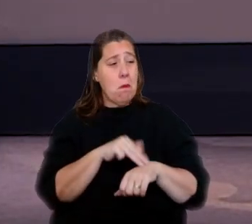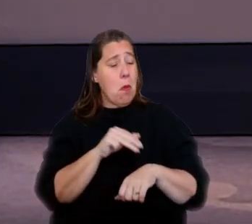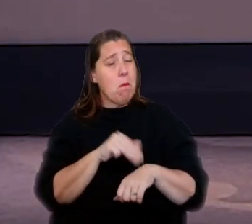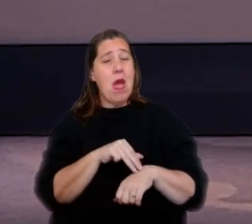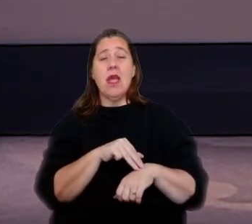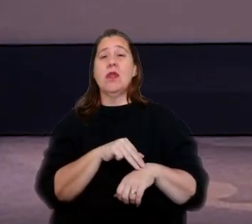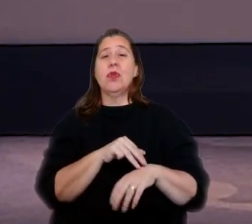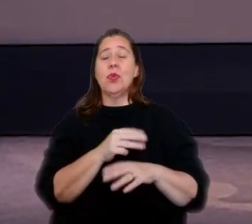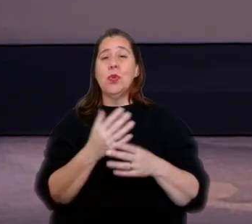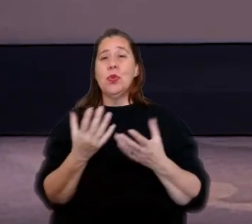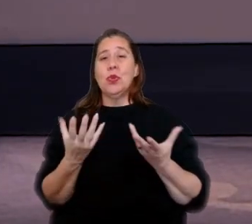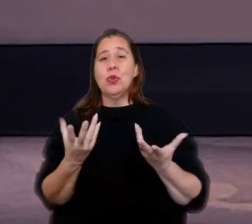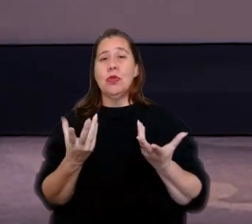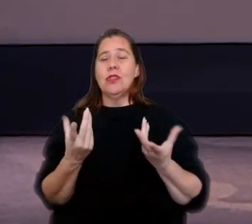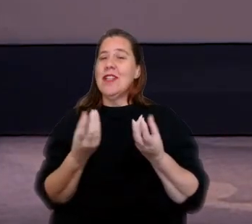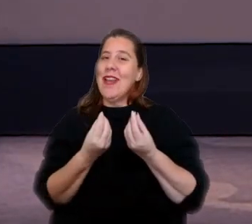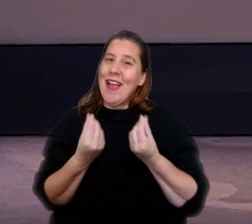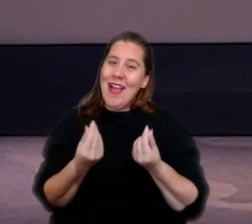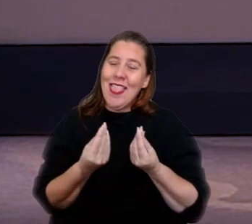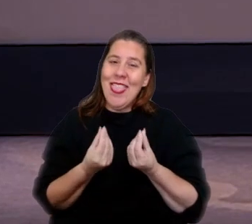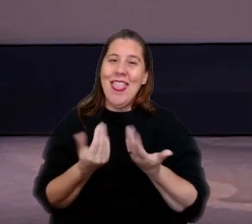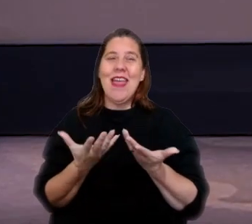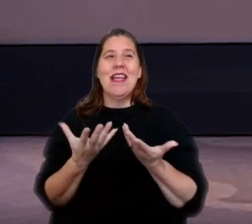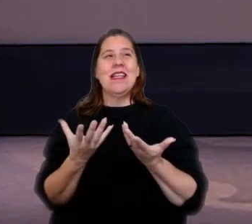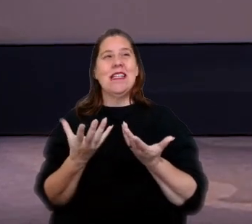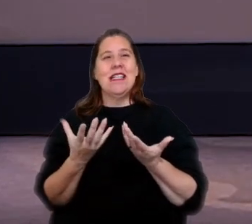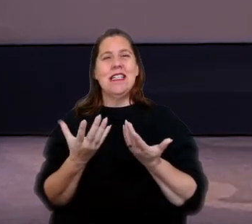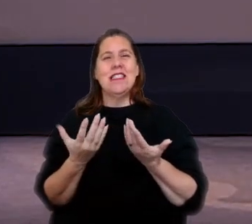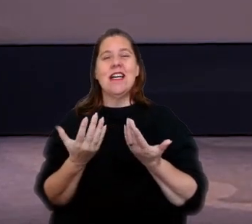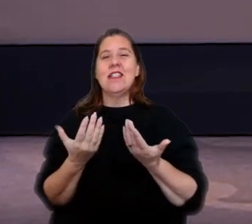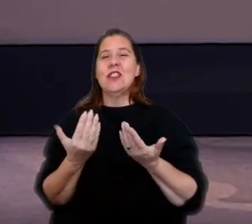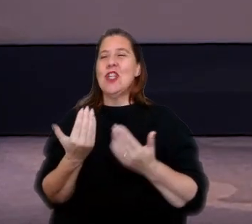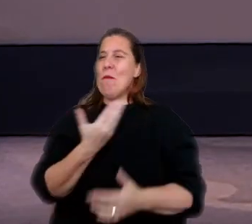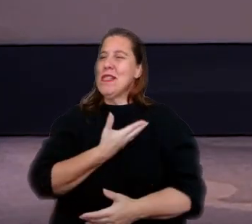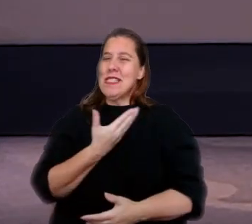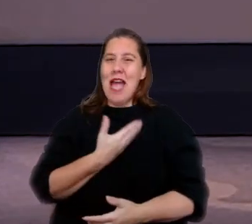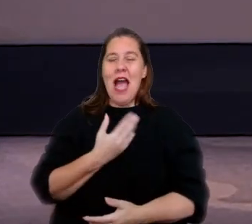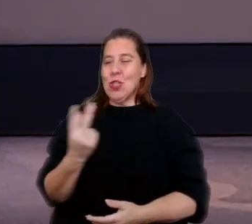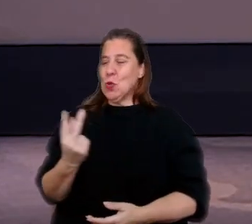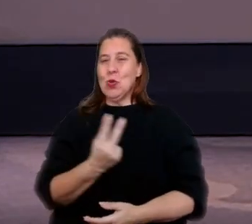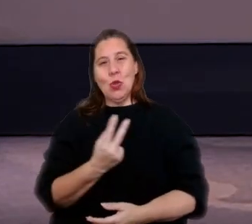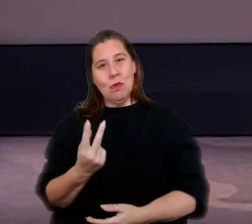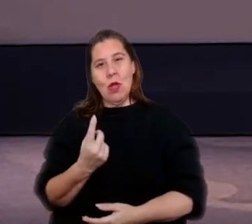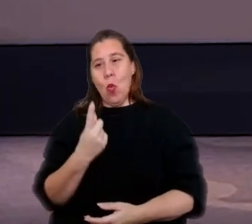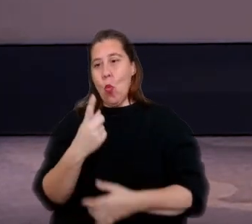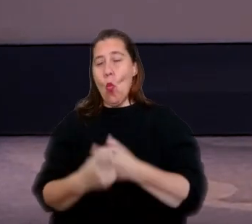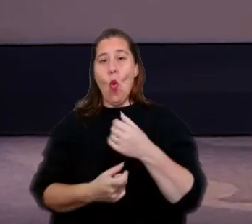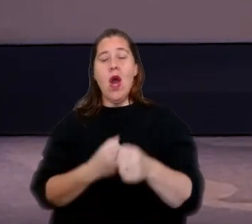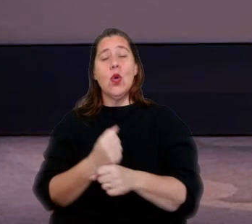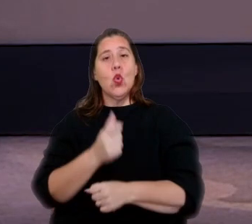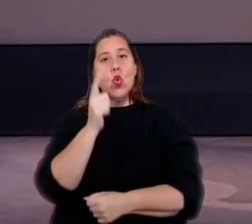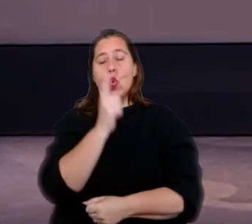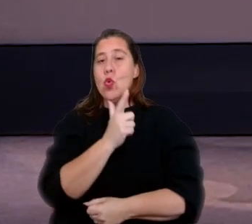que tem aquele momento de delicadeza, de cumplicidade com os meninos,